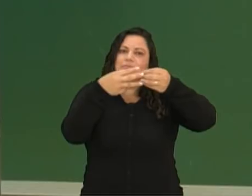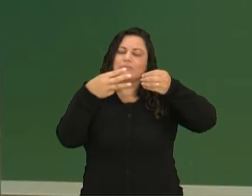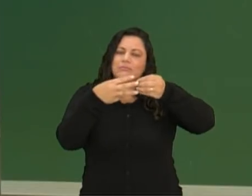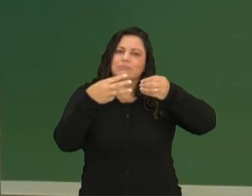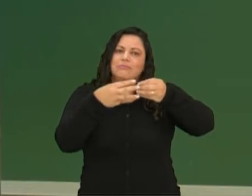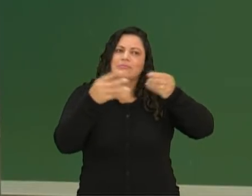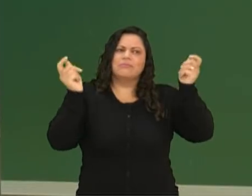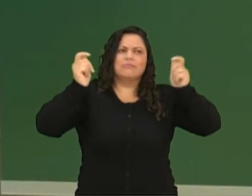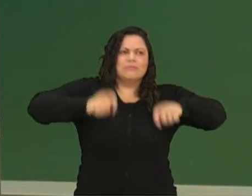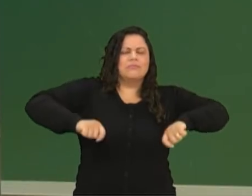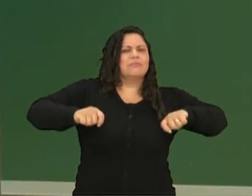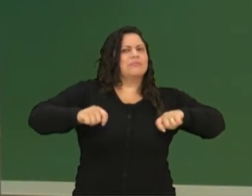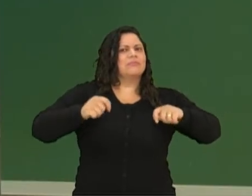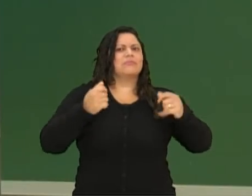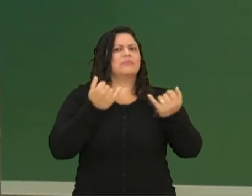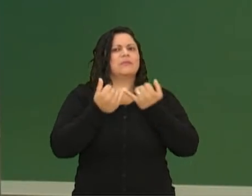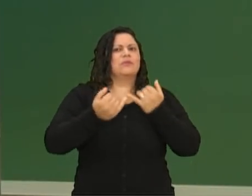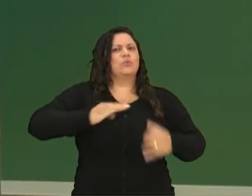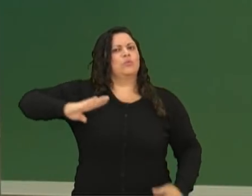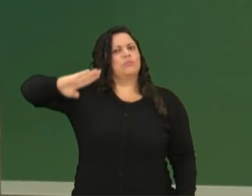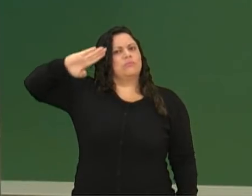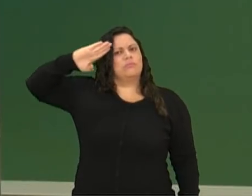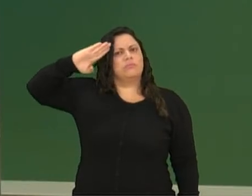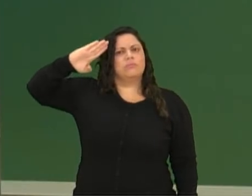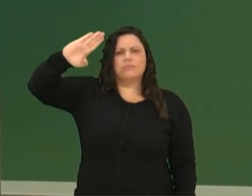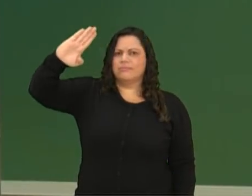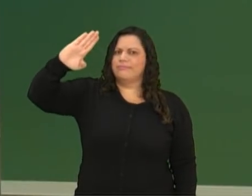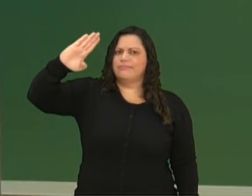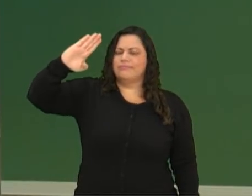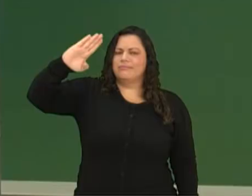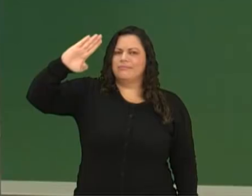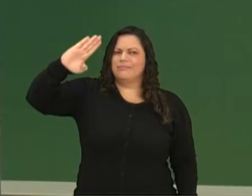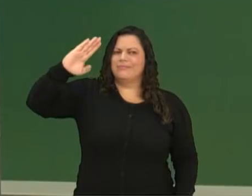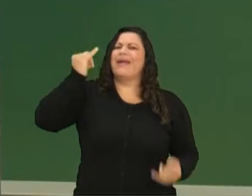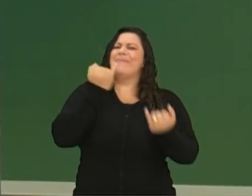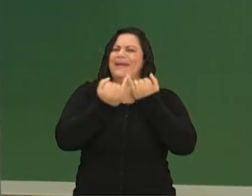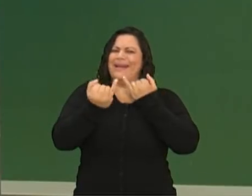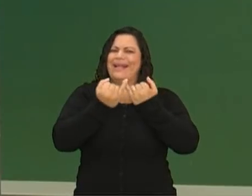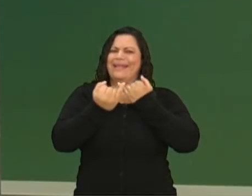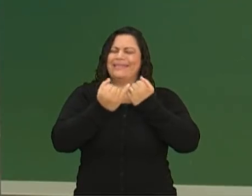são como se fossem soldados de proteção. Elas vão